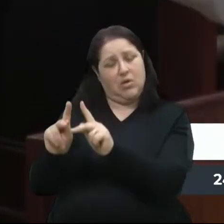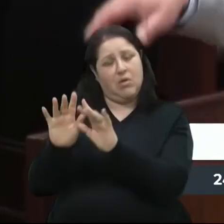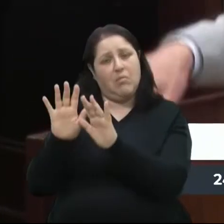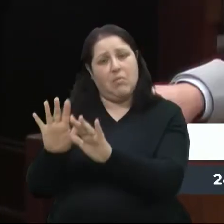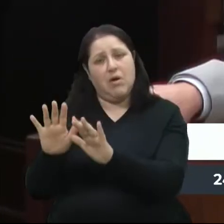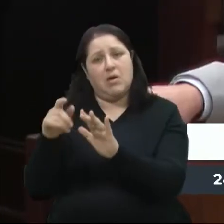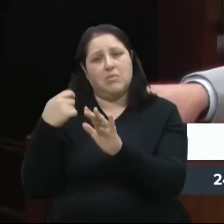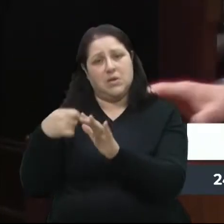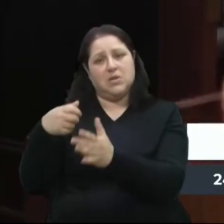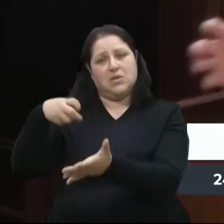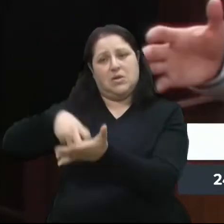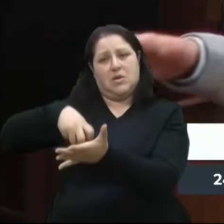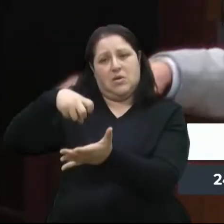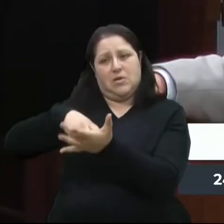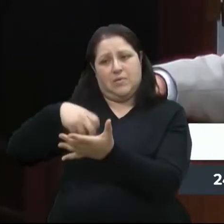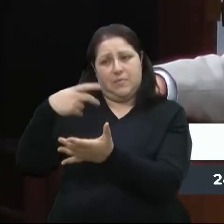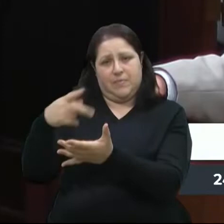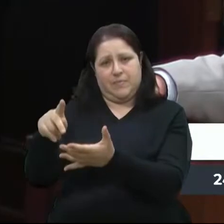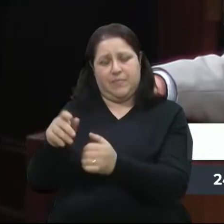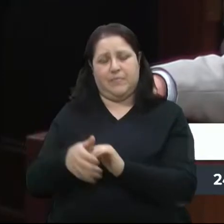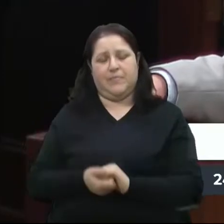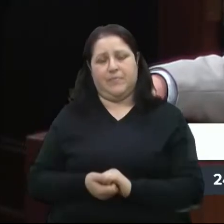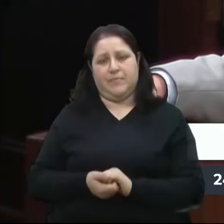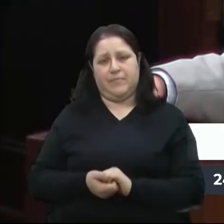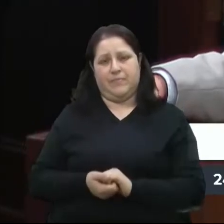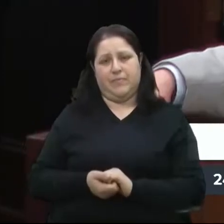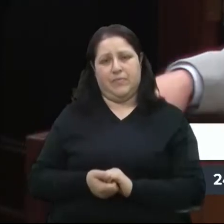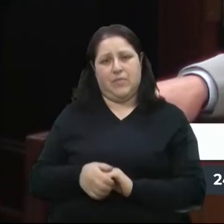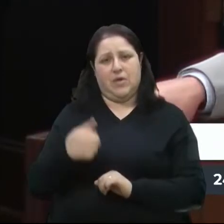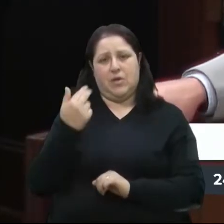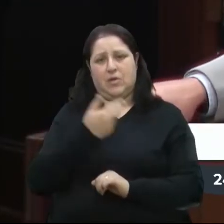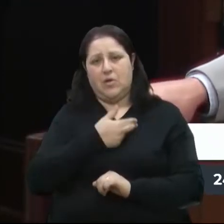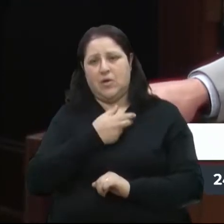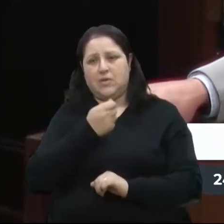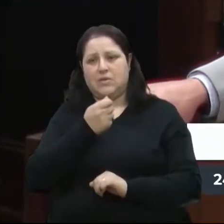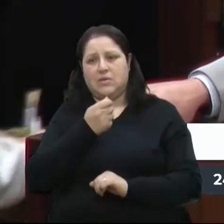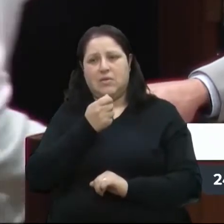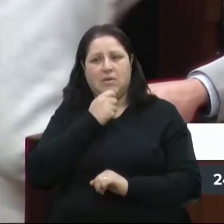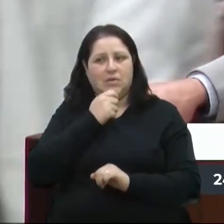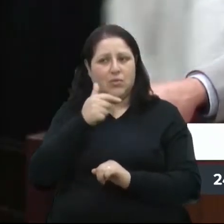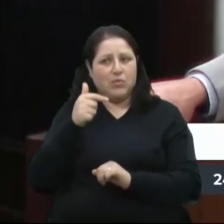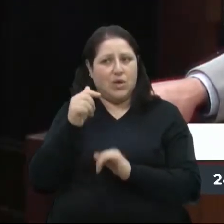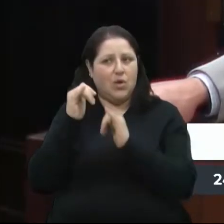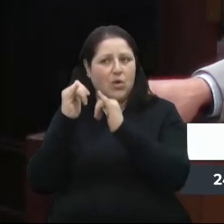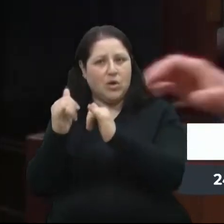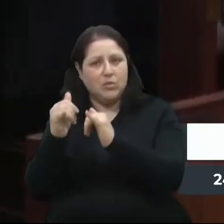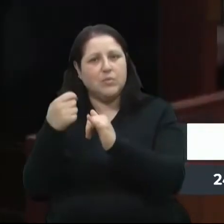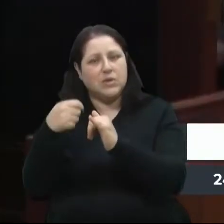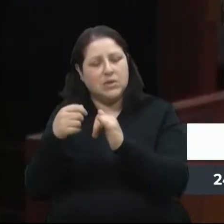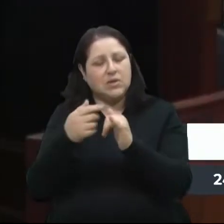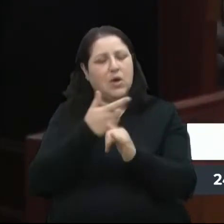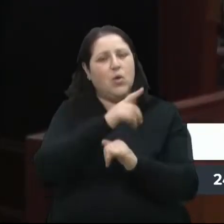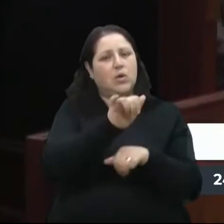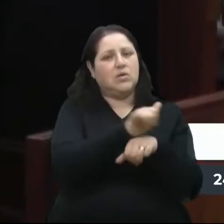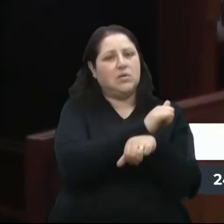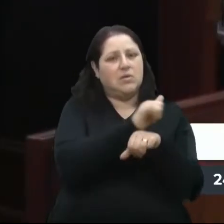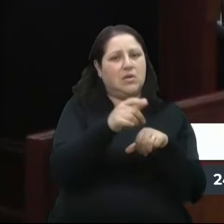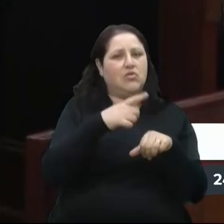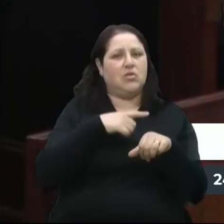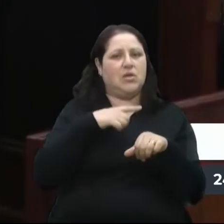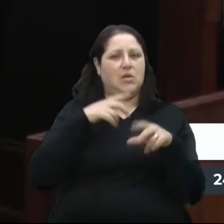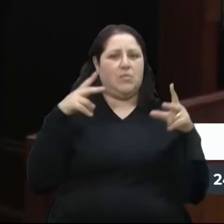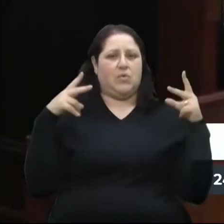que seja penalizada. Enquanto isto, possamos achar vias alternativas, ter os vanzeiros, ter os